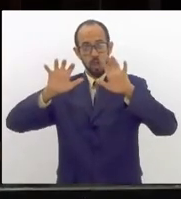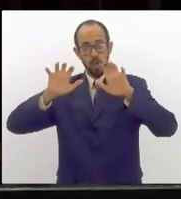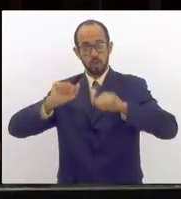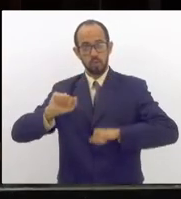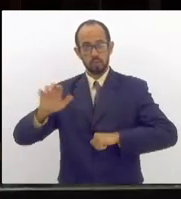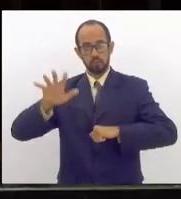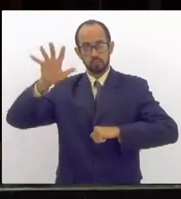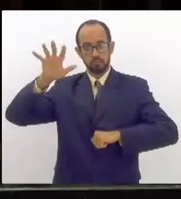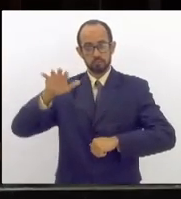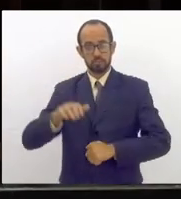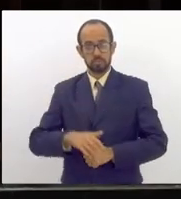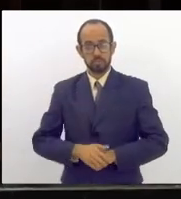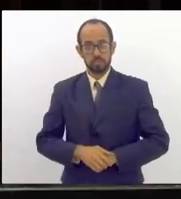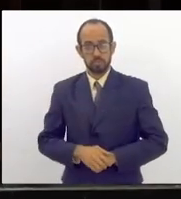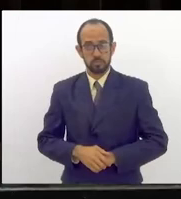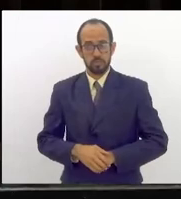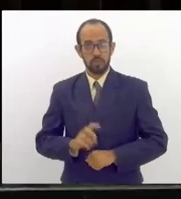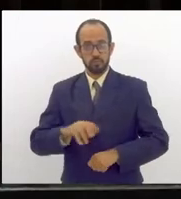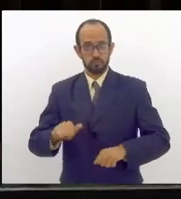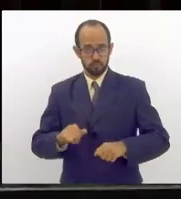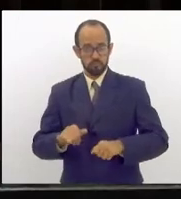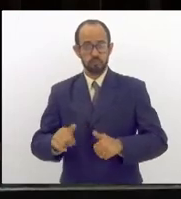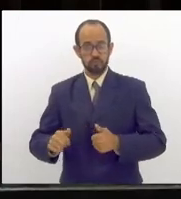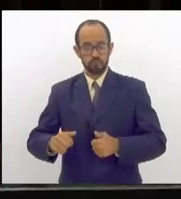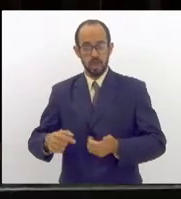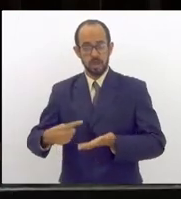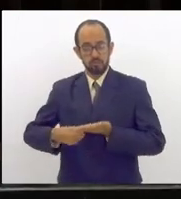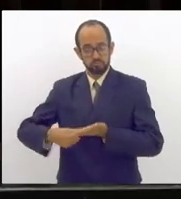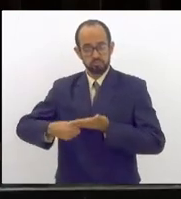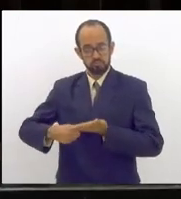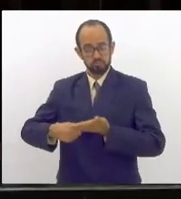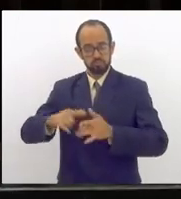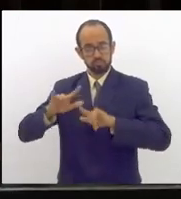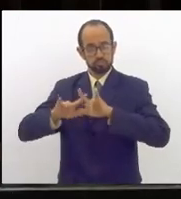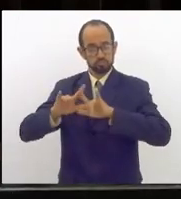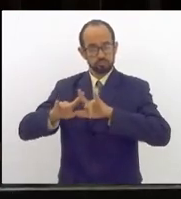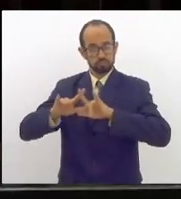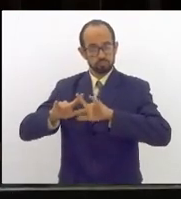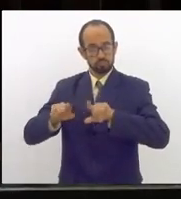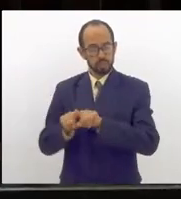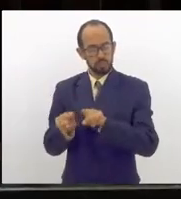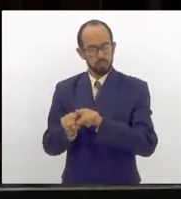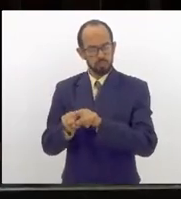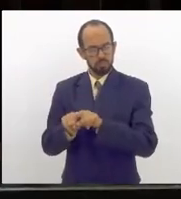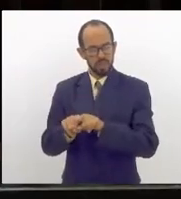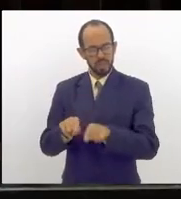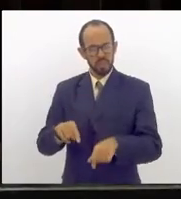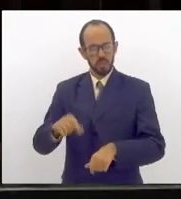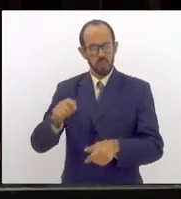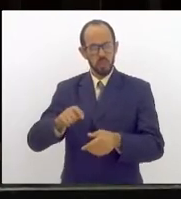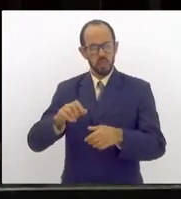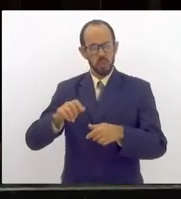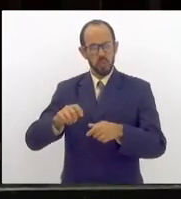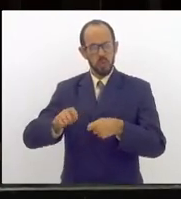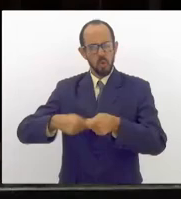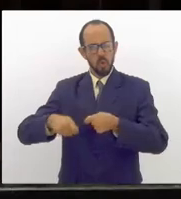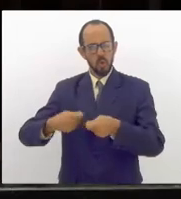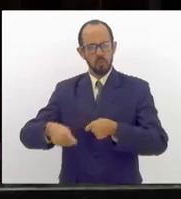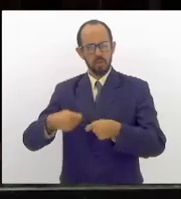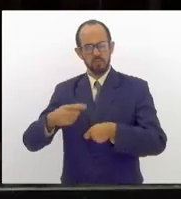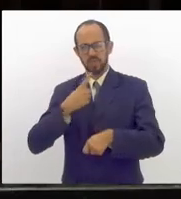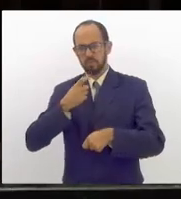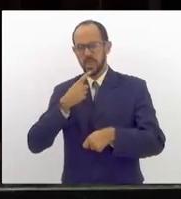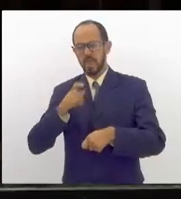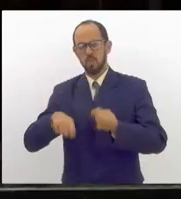faz acordo com a milícia faz acordo com os bandidos tanto do Comando Vermelho comando azul ou qualquer